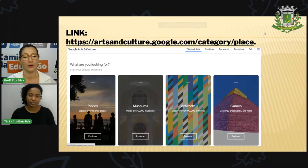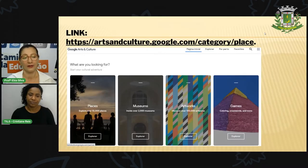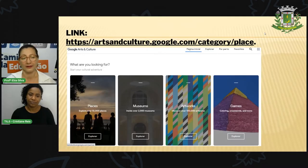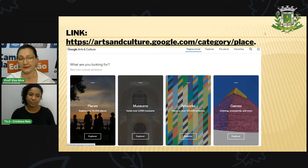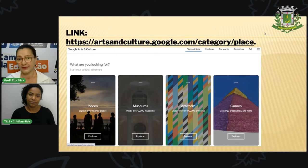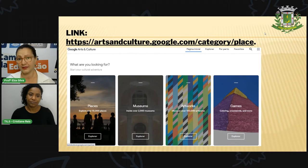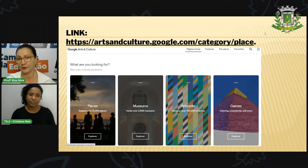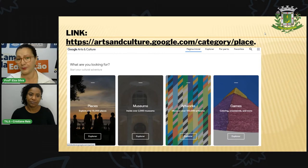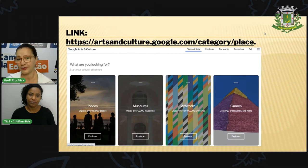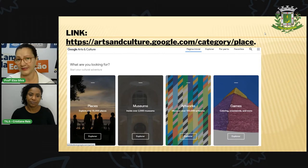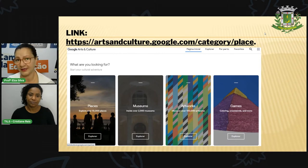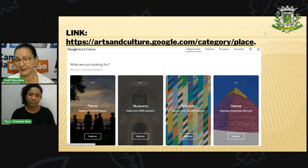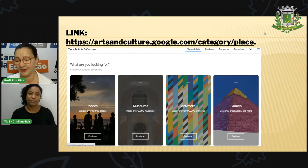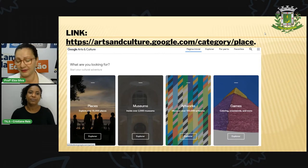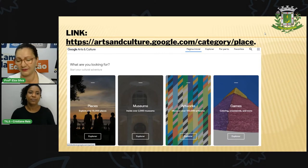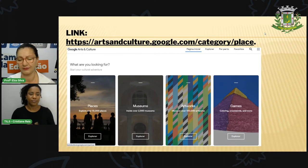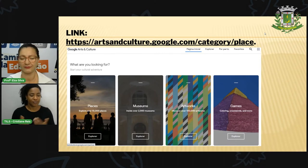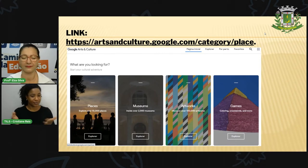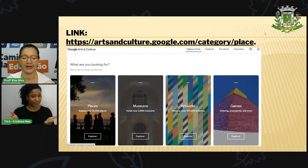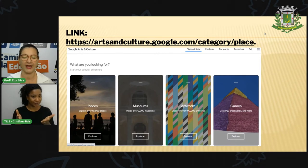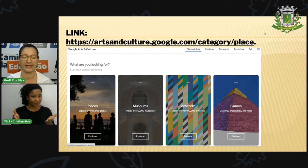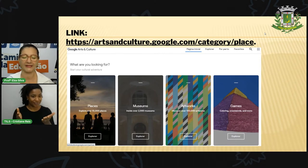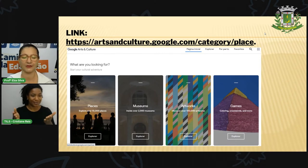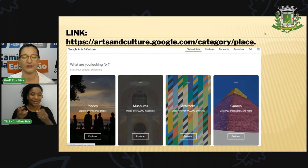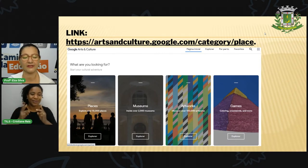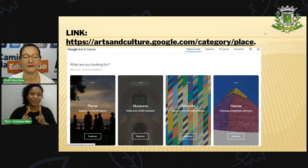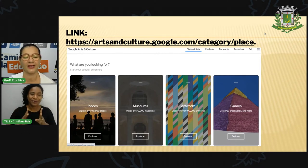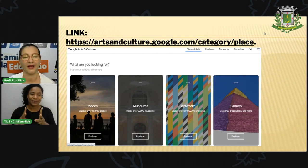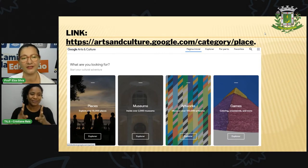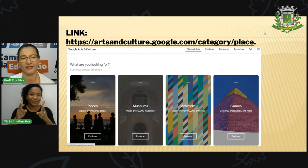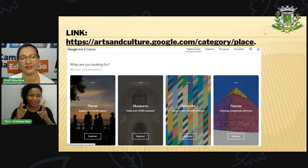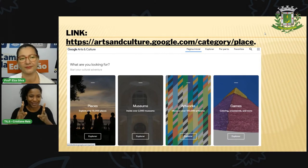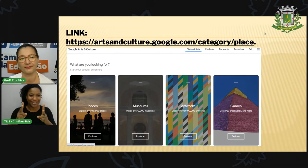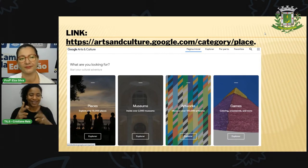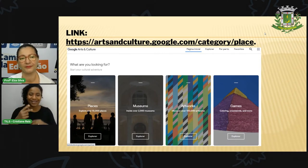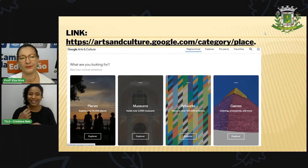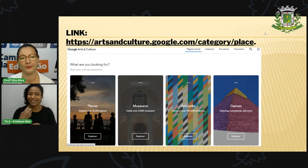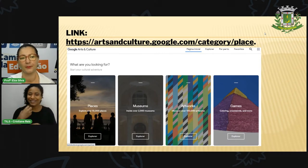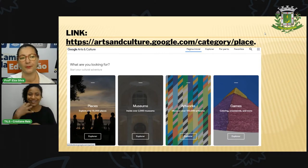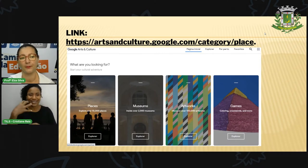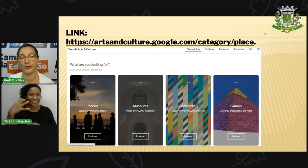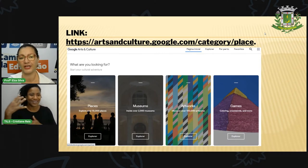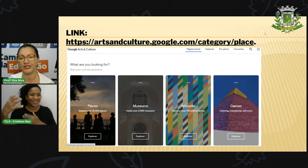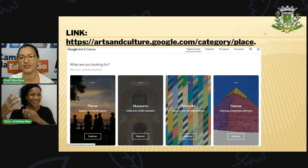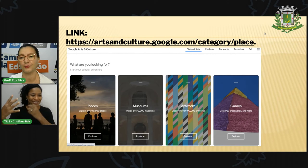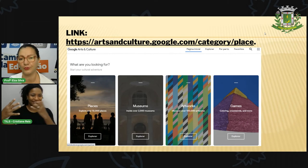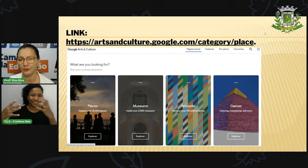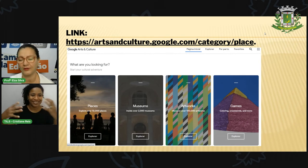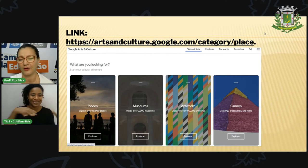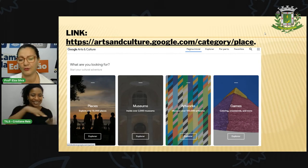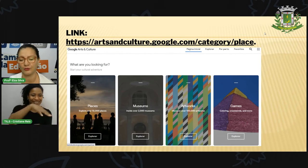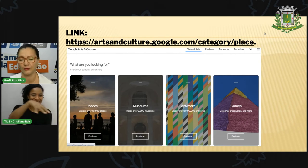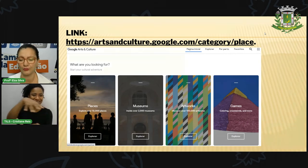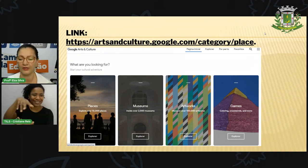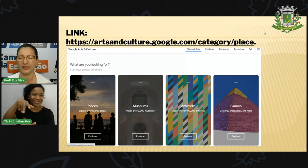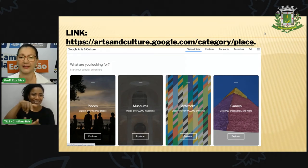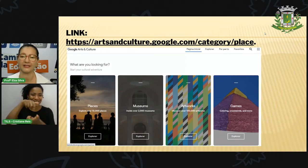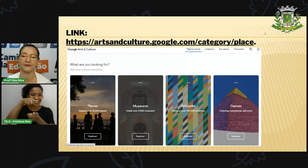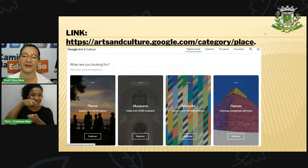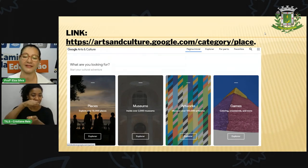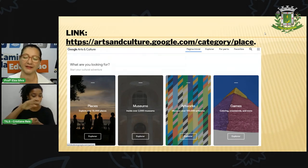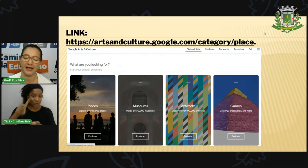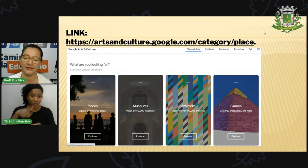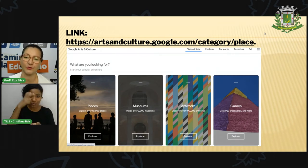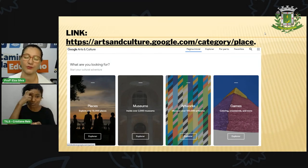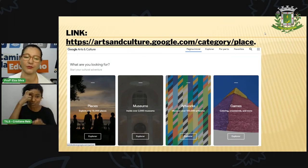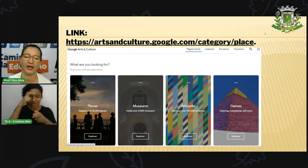Dando prosseguimento A essa nossa viagem Por este mundo Da cultura Da